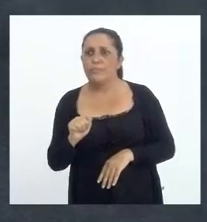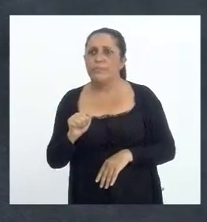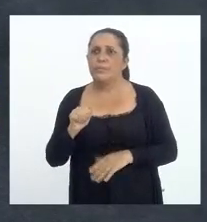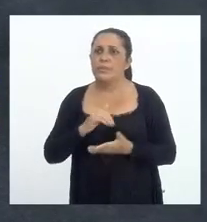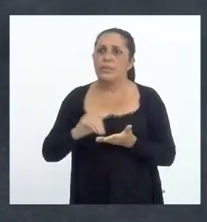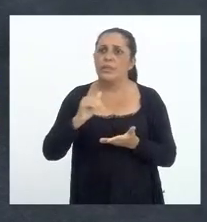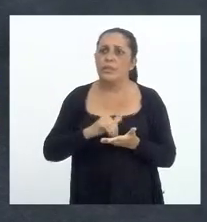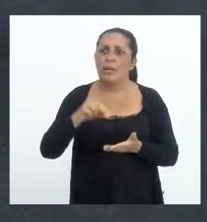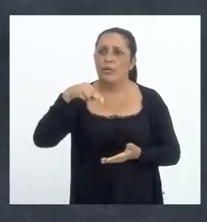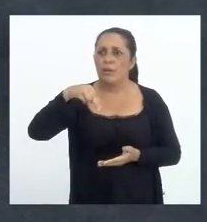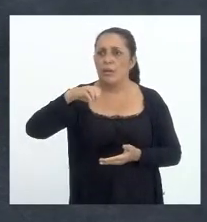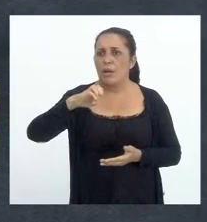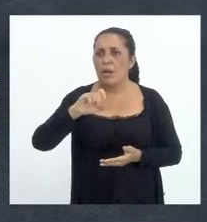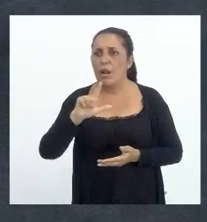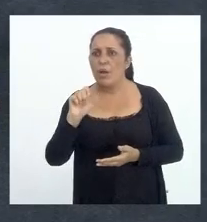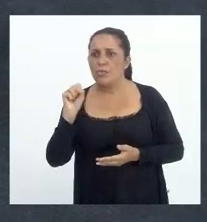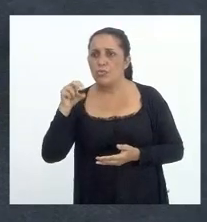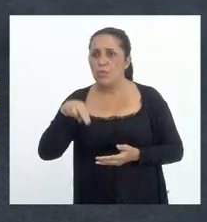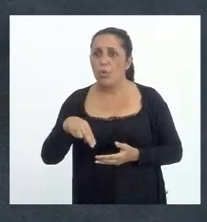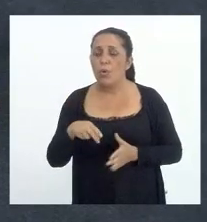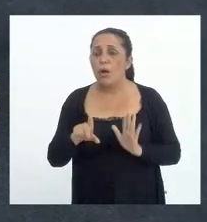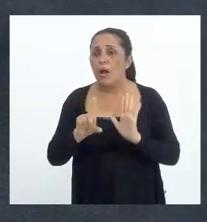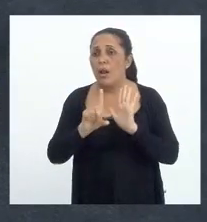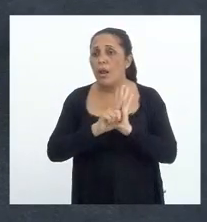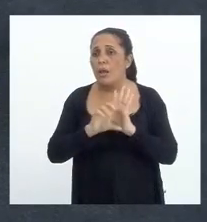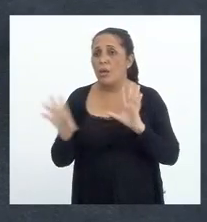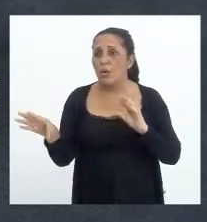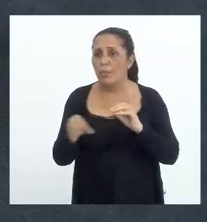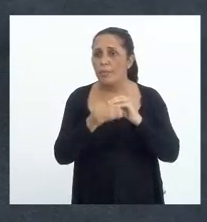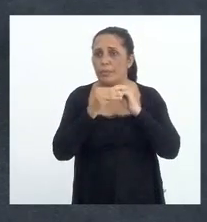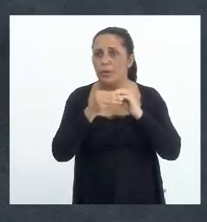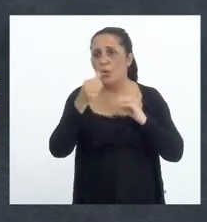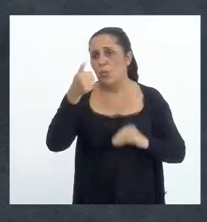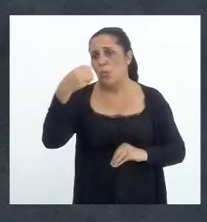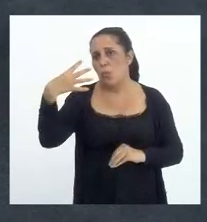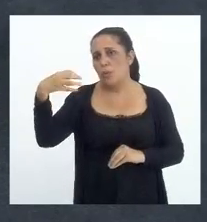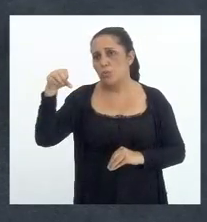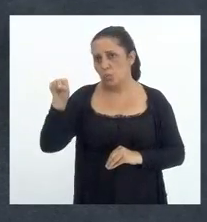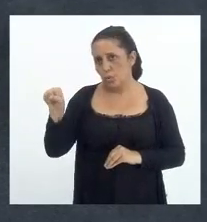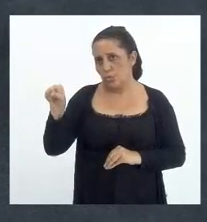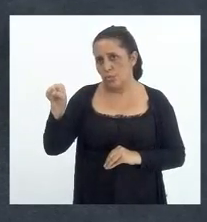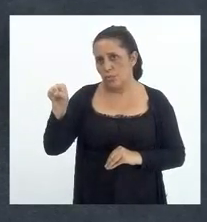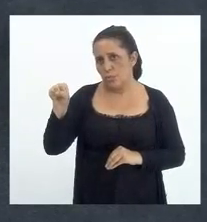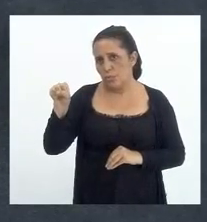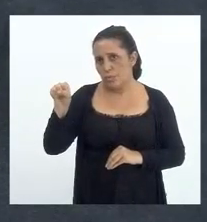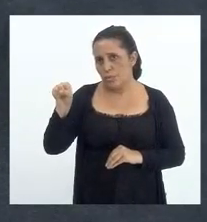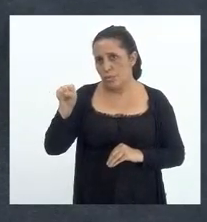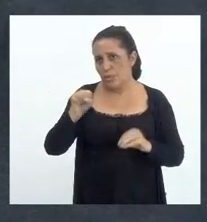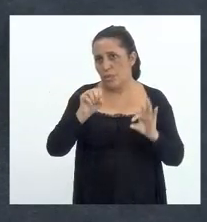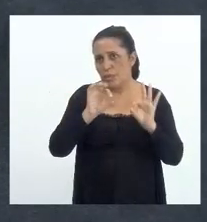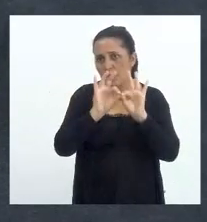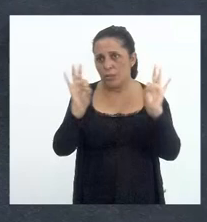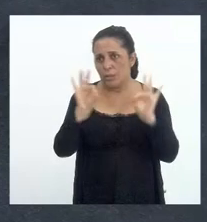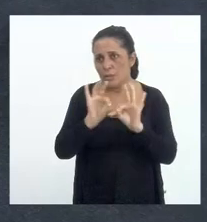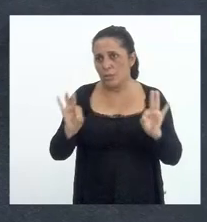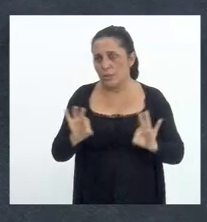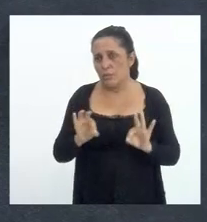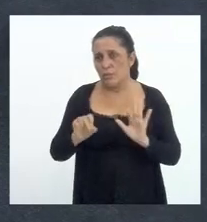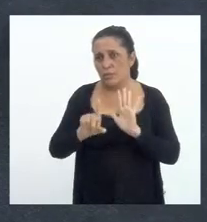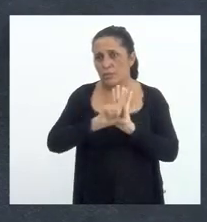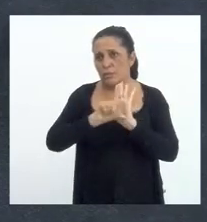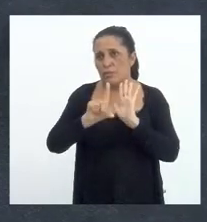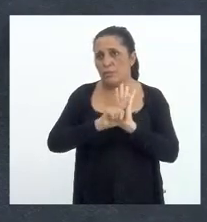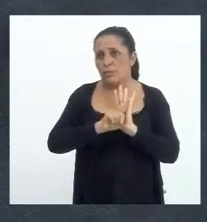Nelson, sobre a Lei Complementar 148. As cifras que giram a Lei